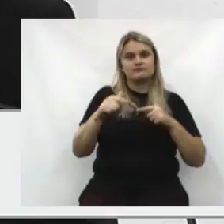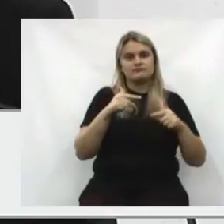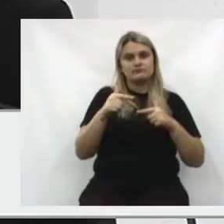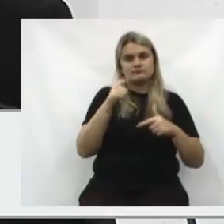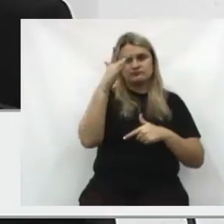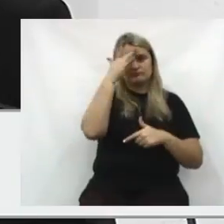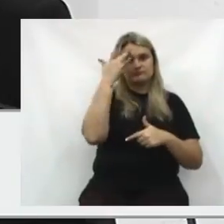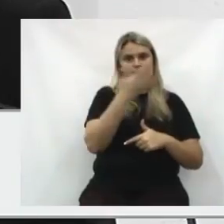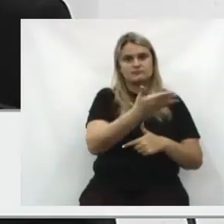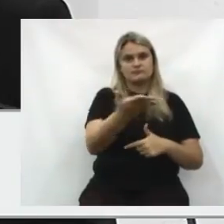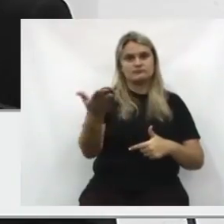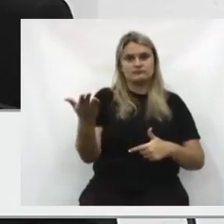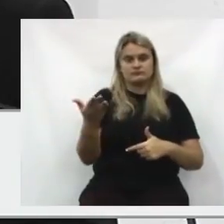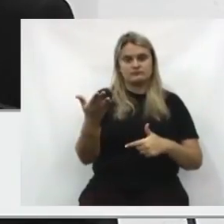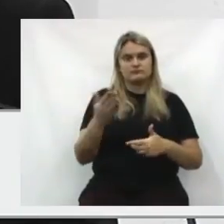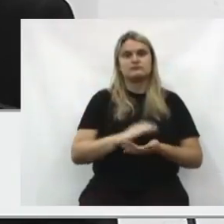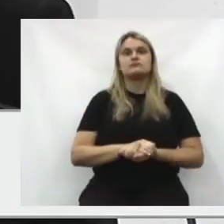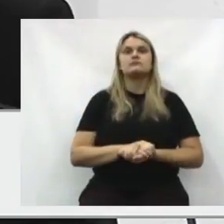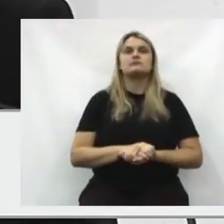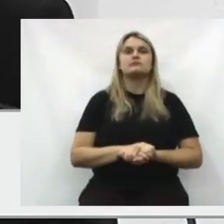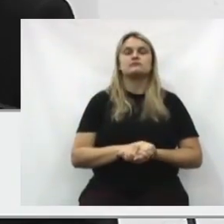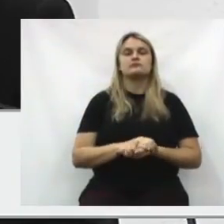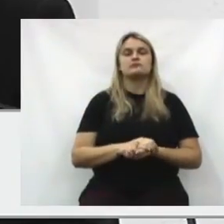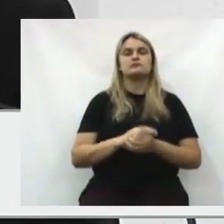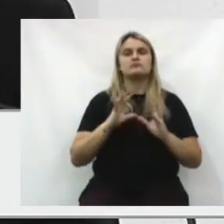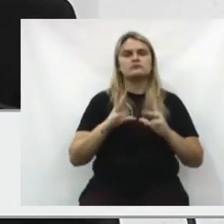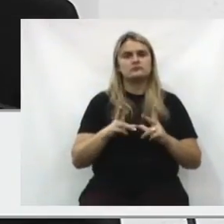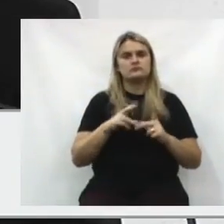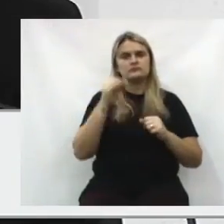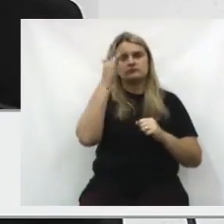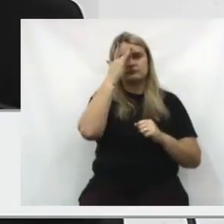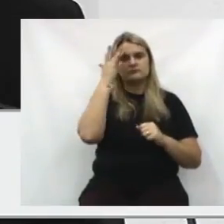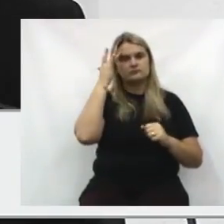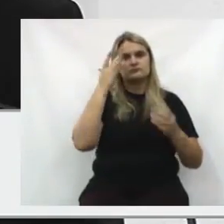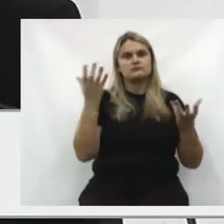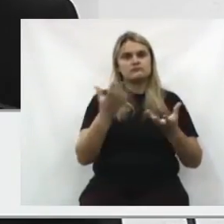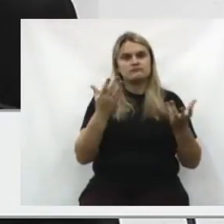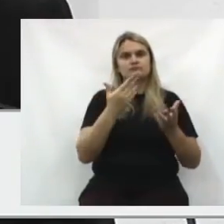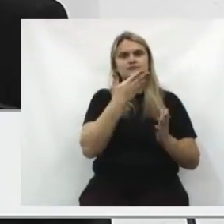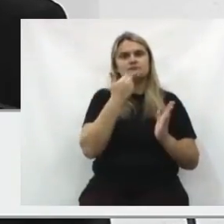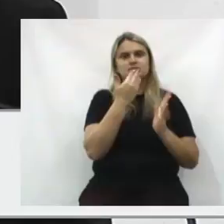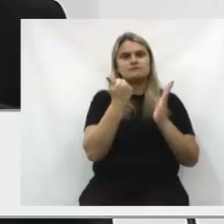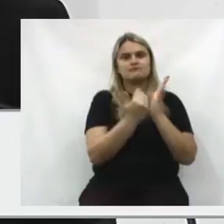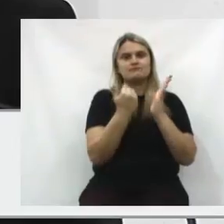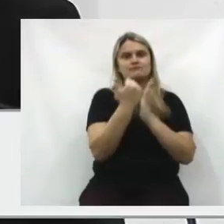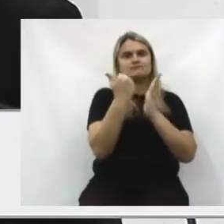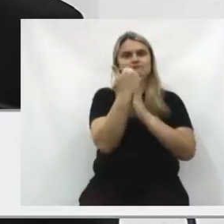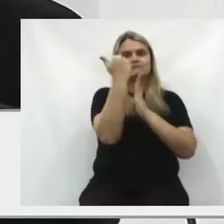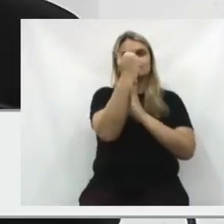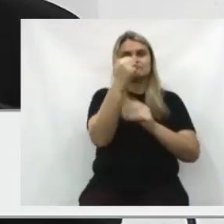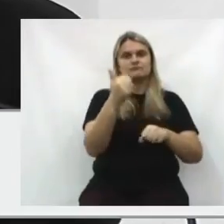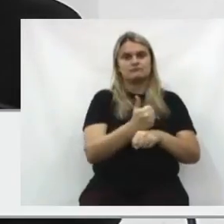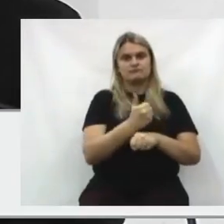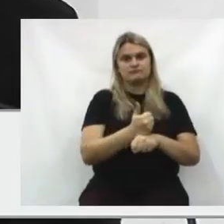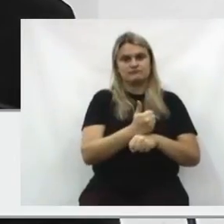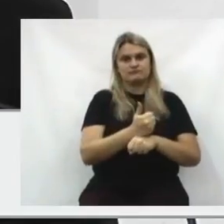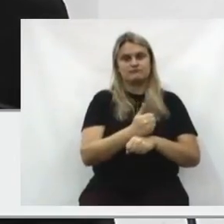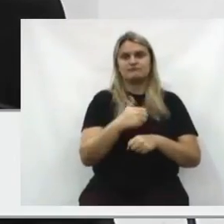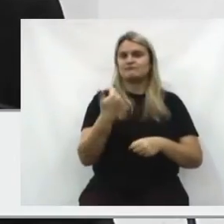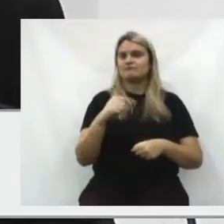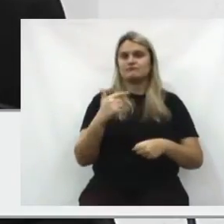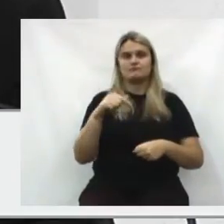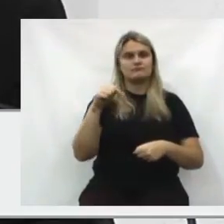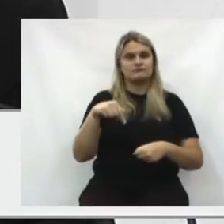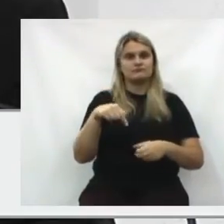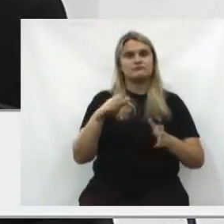mais servindo melhor os nossos munícipes. Todo mundo quer galgar algo